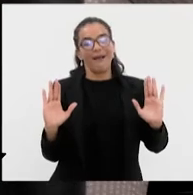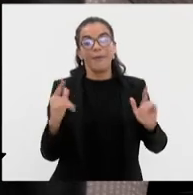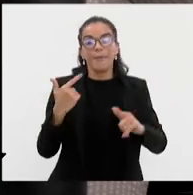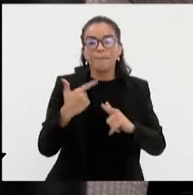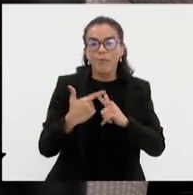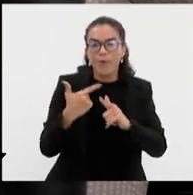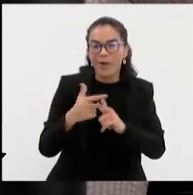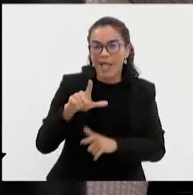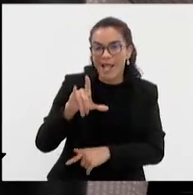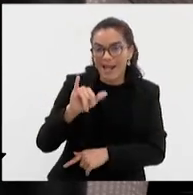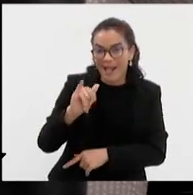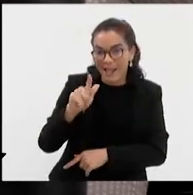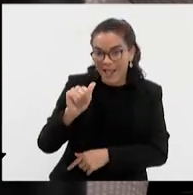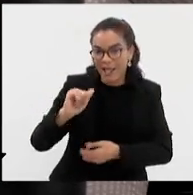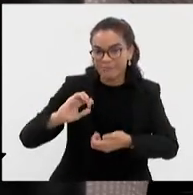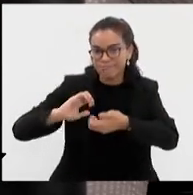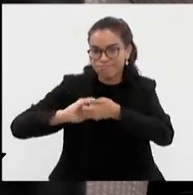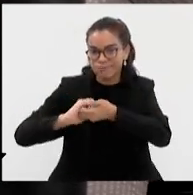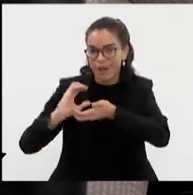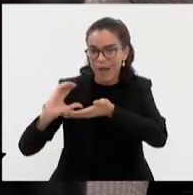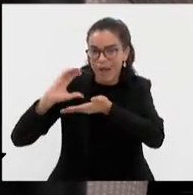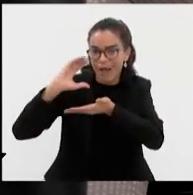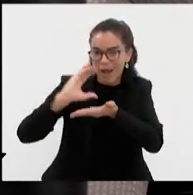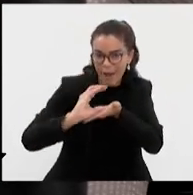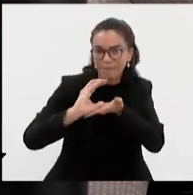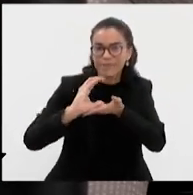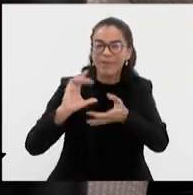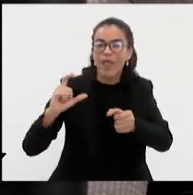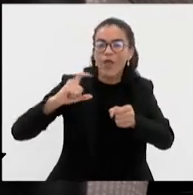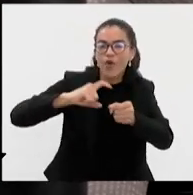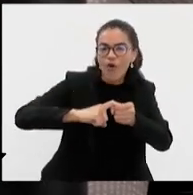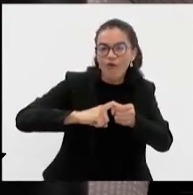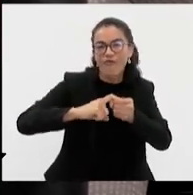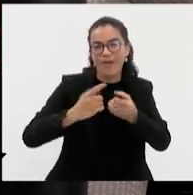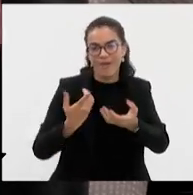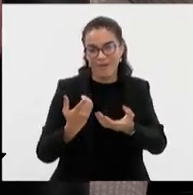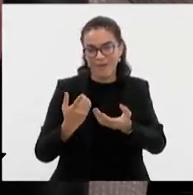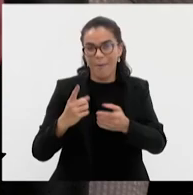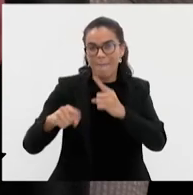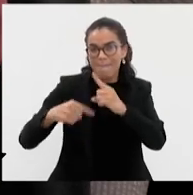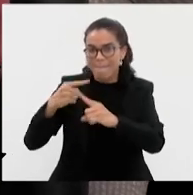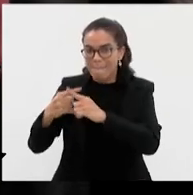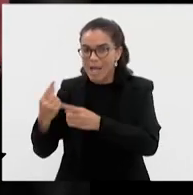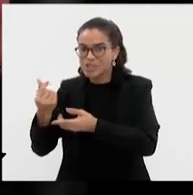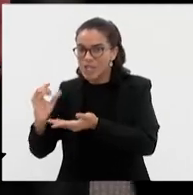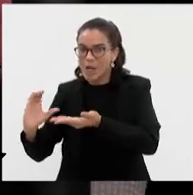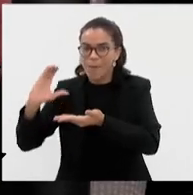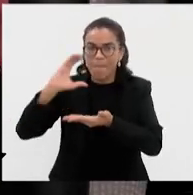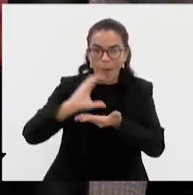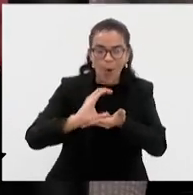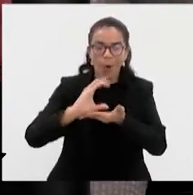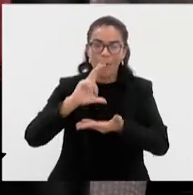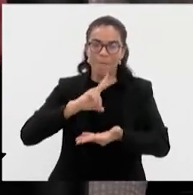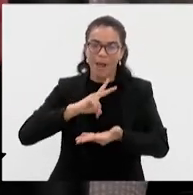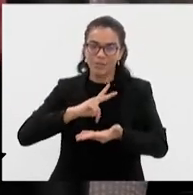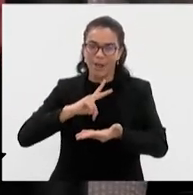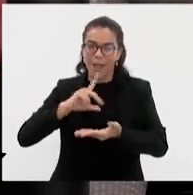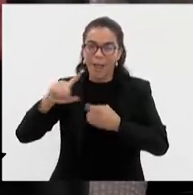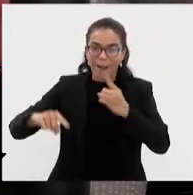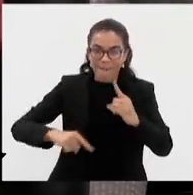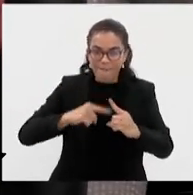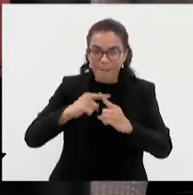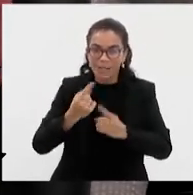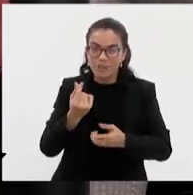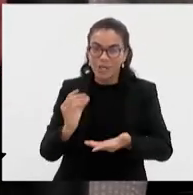liga. Porque se você estabelece um convênio de uma liga com a iniciativa privada que também tem dinheiro público, você pode ter